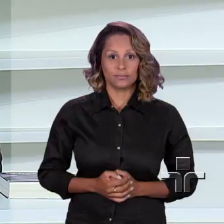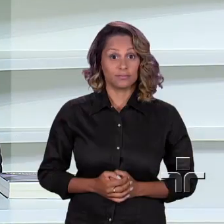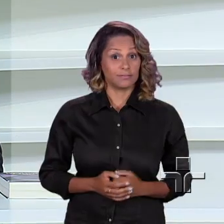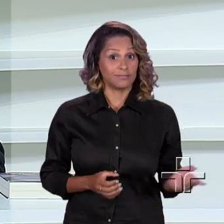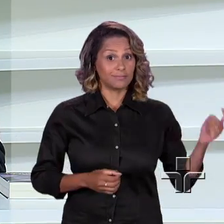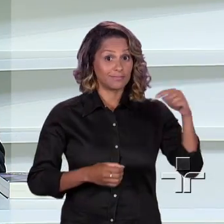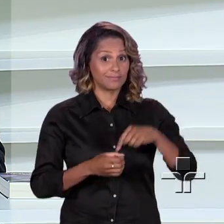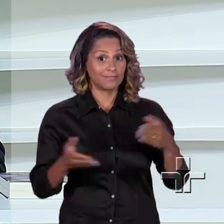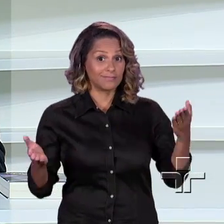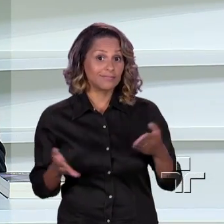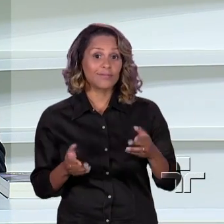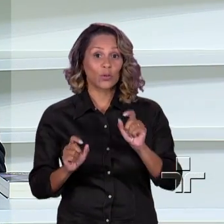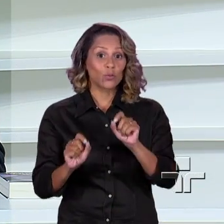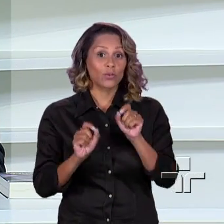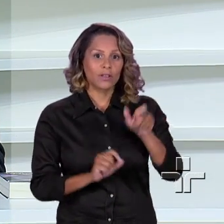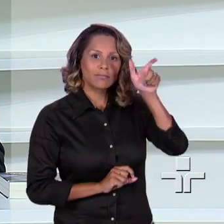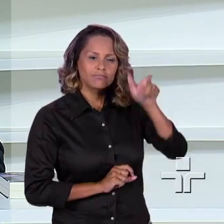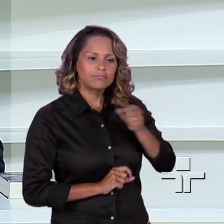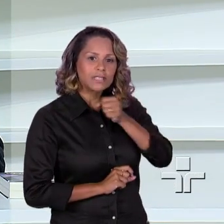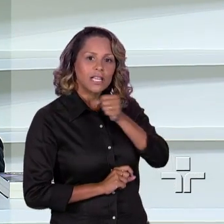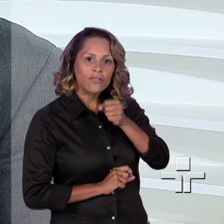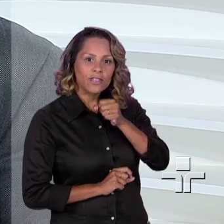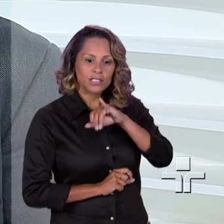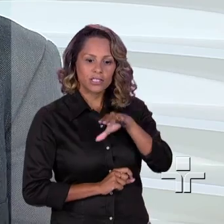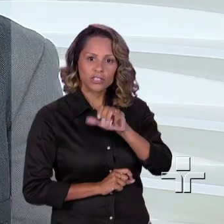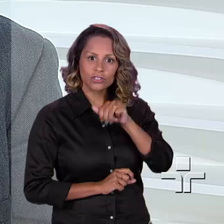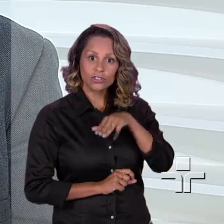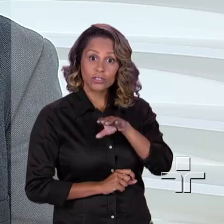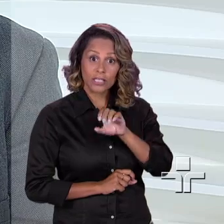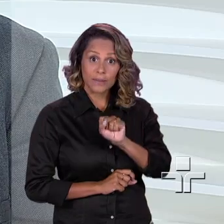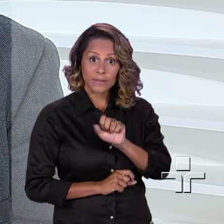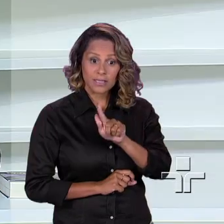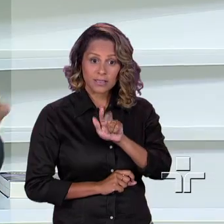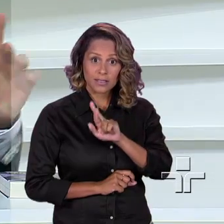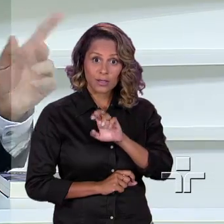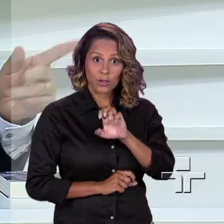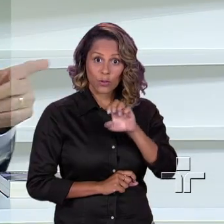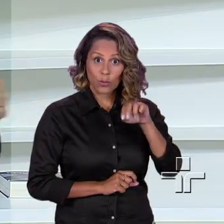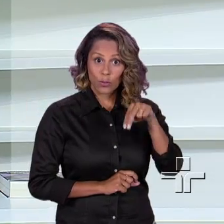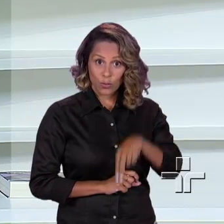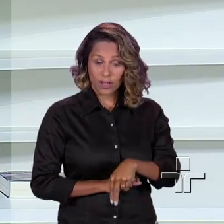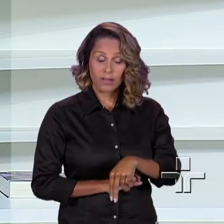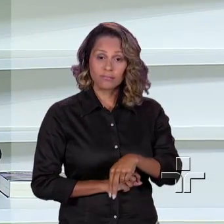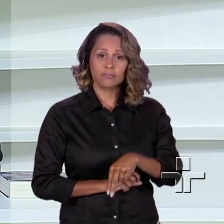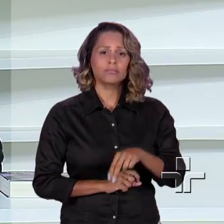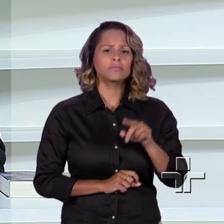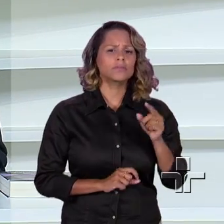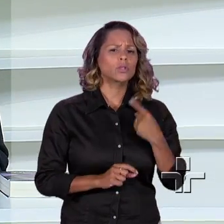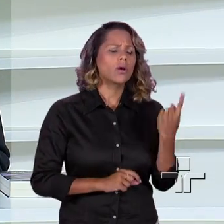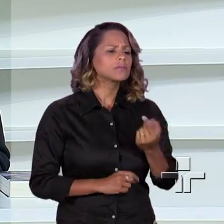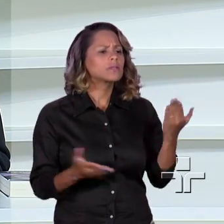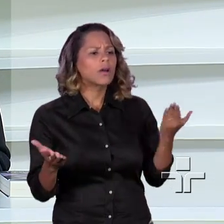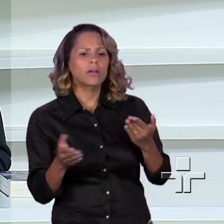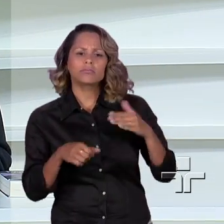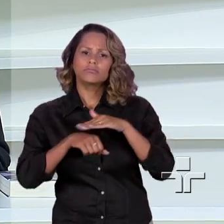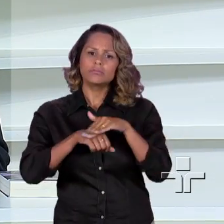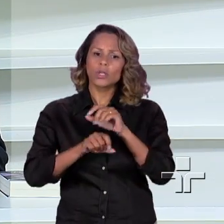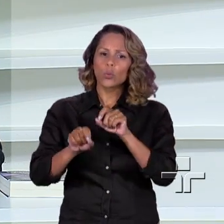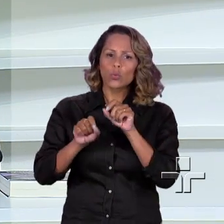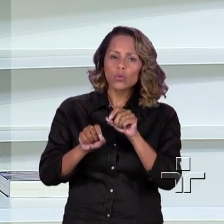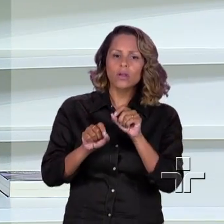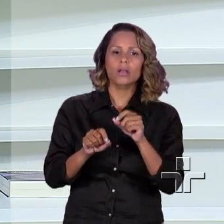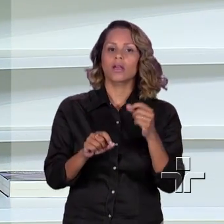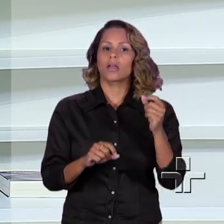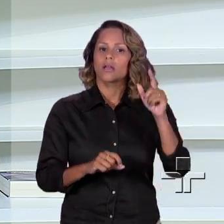Estamos de volta com o historiador brasilianista James Green. James, estávamos falando aqui no bloco anterior sobre